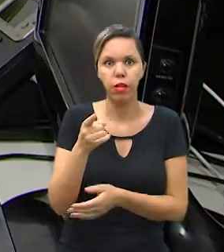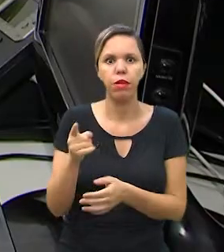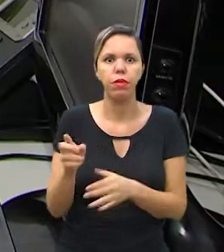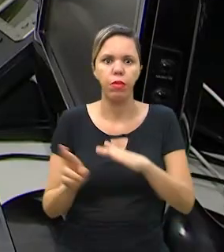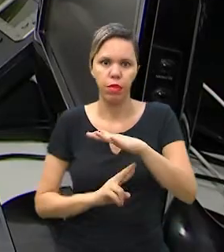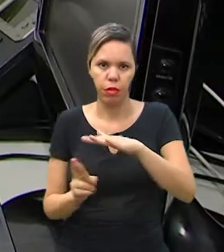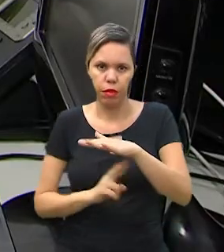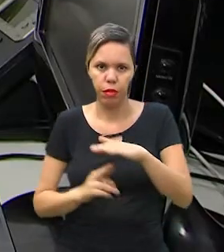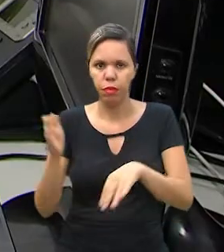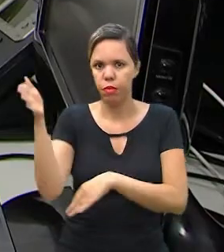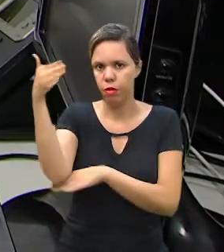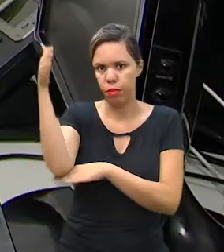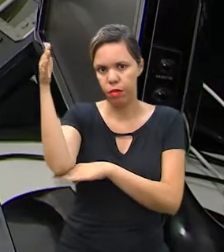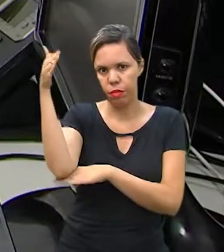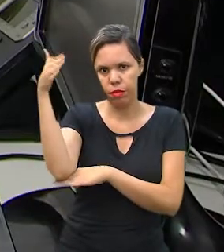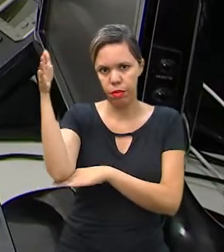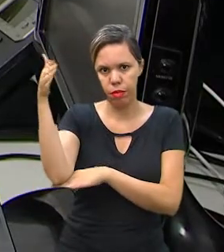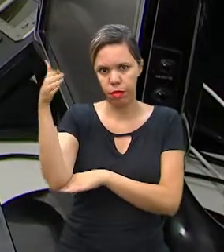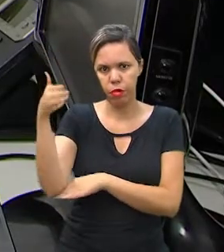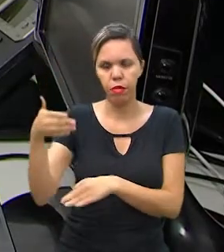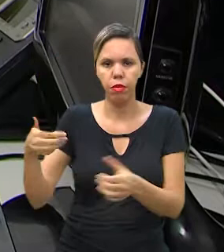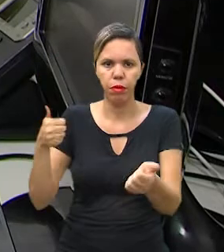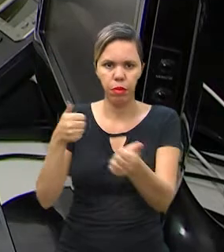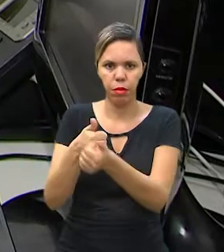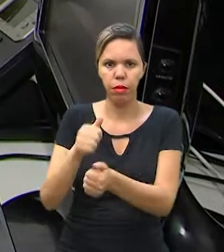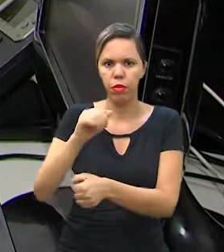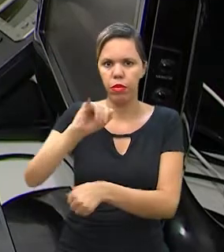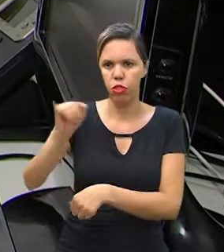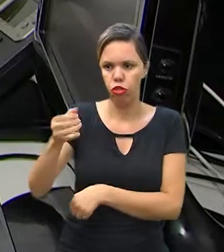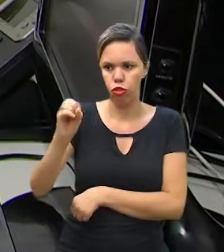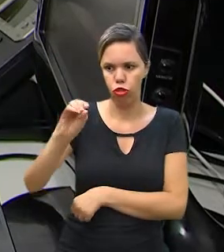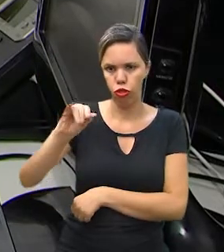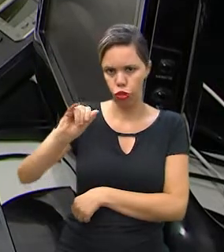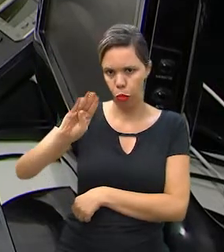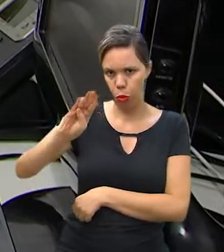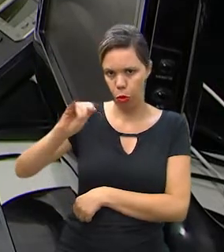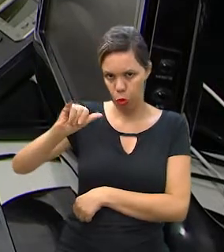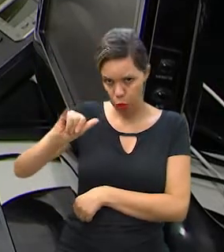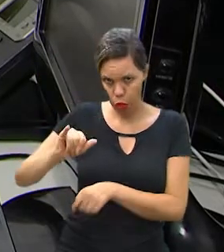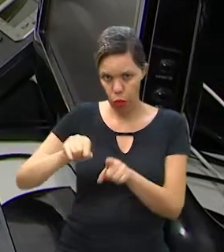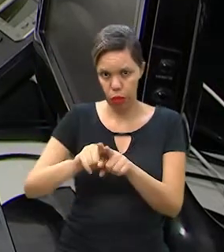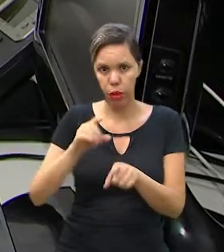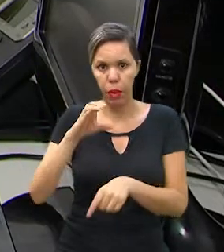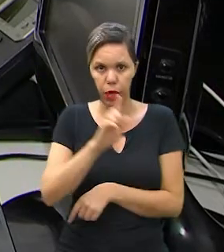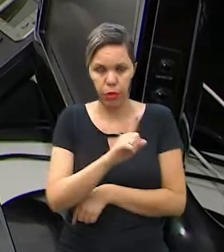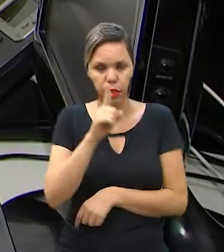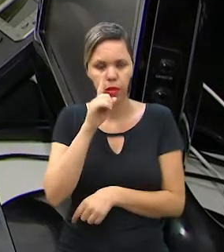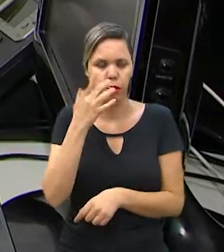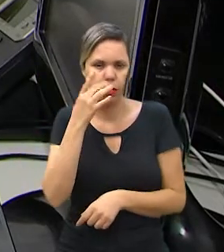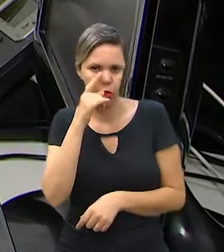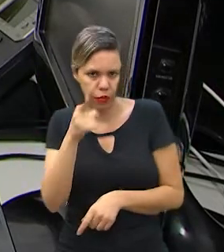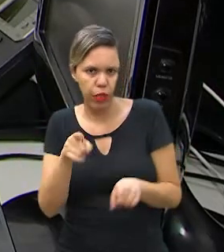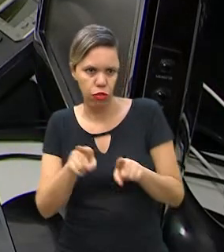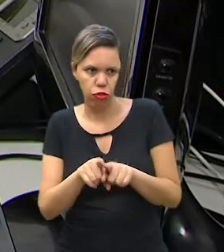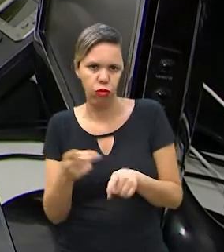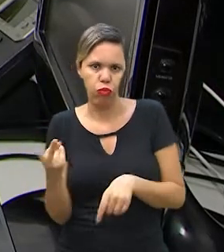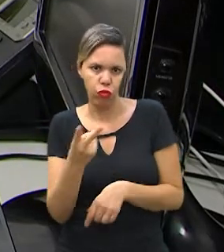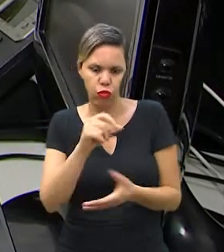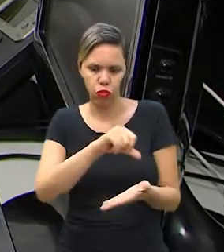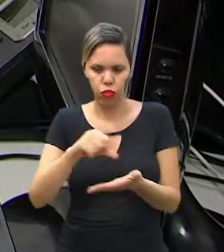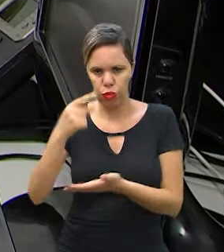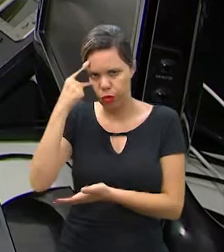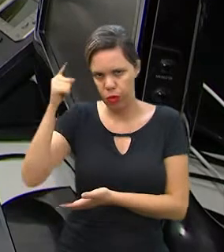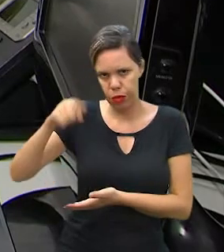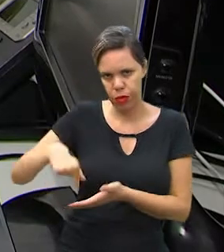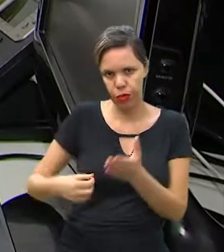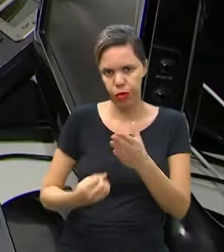Verde a Rodovia dos Bandeirantes né ela Cruz ali a John Boyd Dunlop no distrito do e também pelo distrito do Ouro Verde